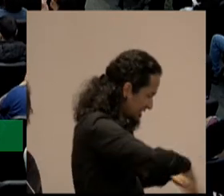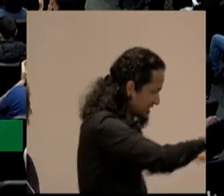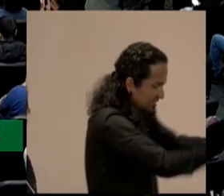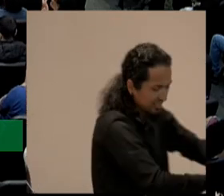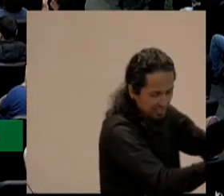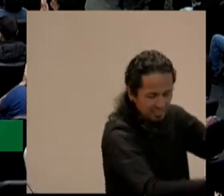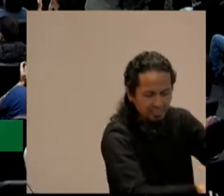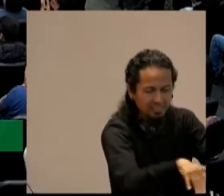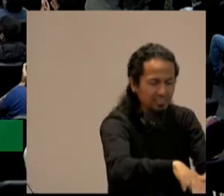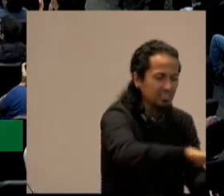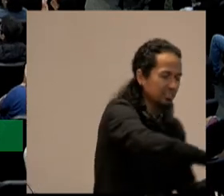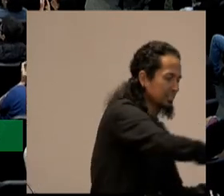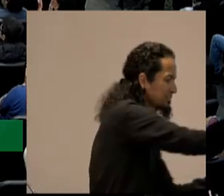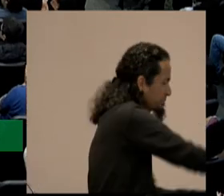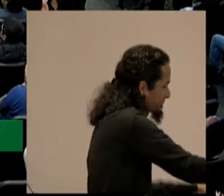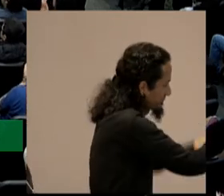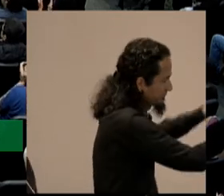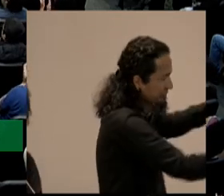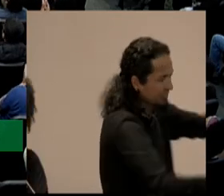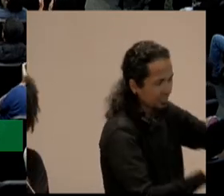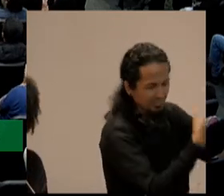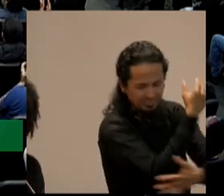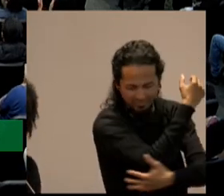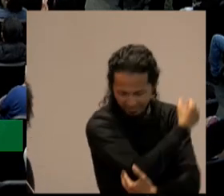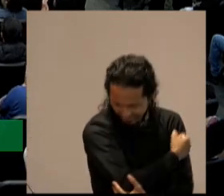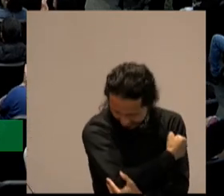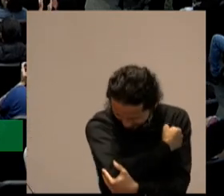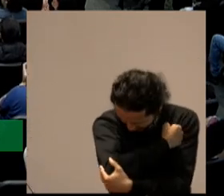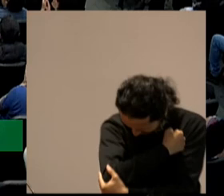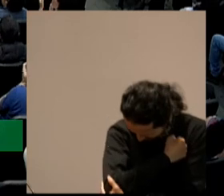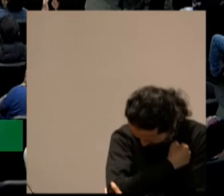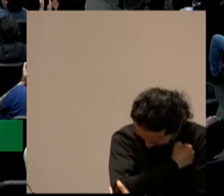Ia, Ozu, Oba, Ia, Lá,